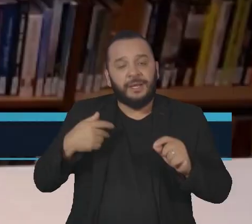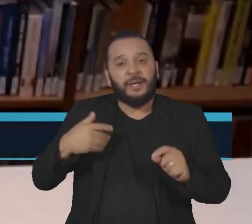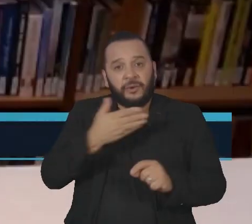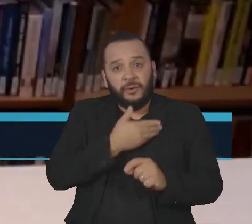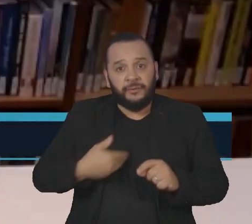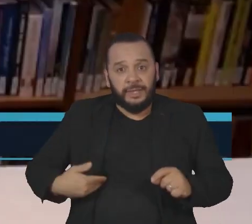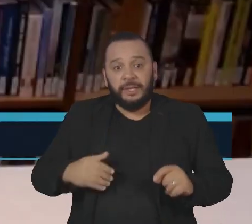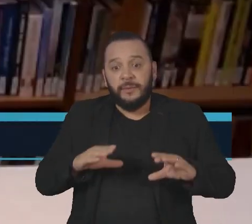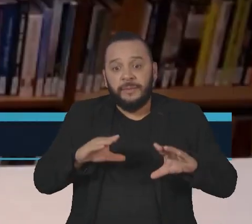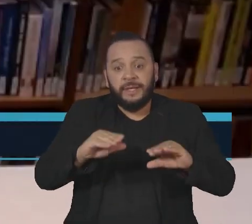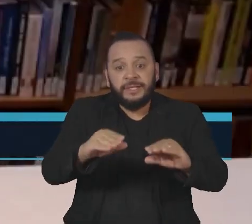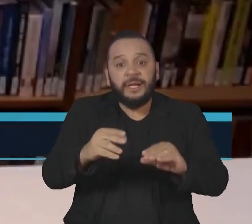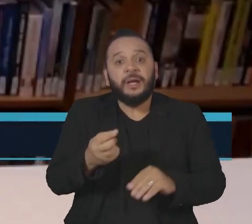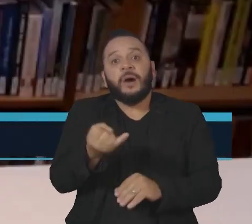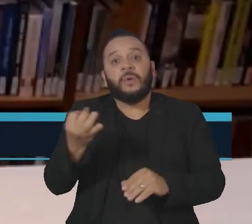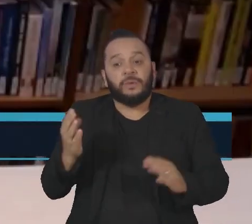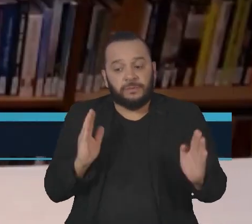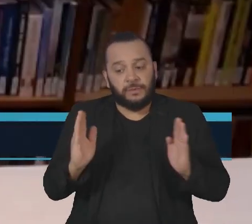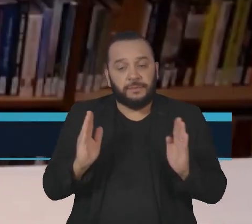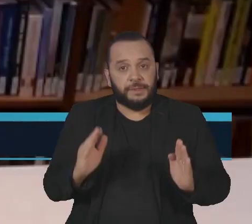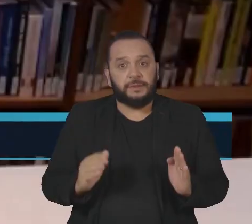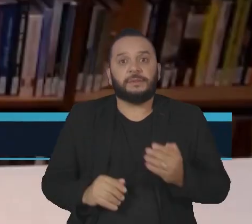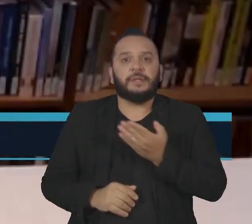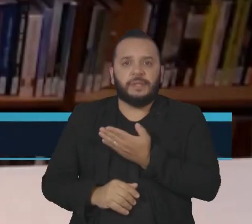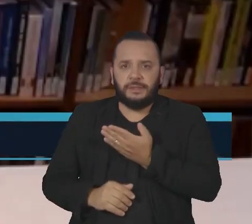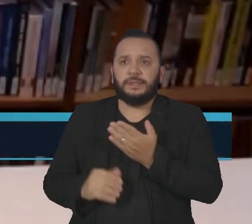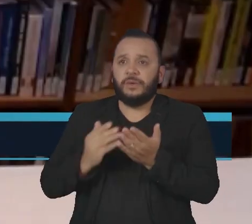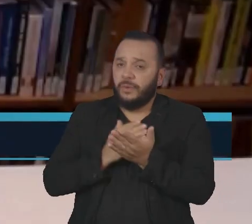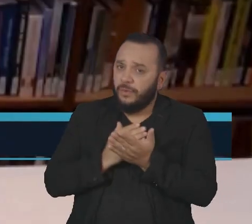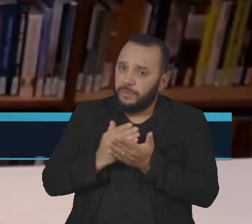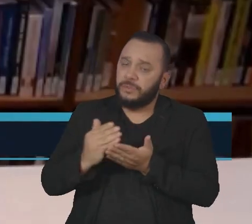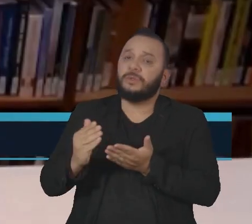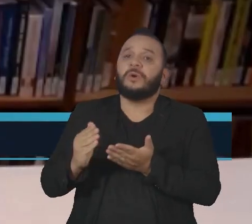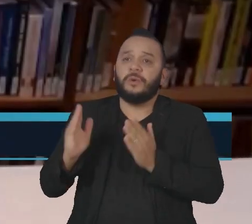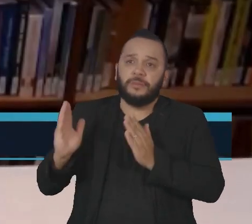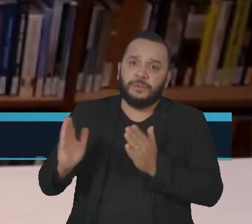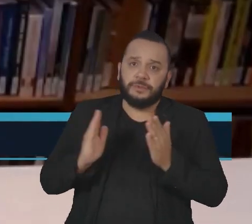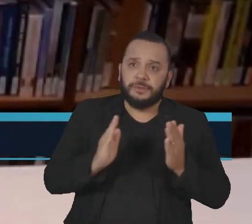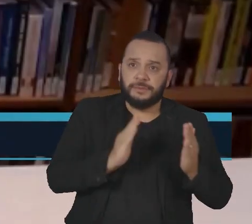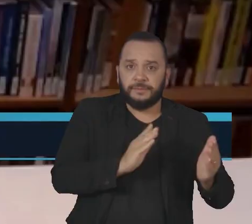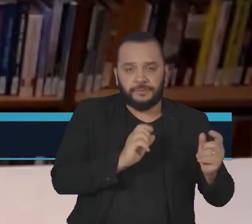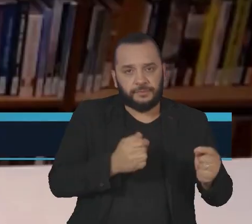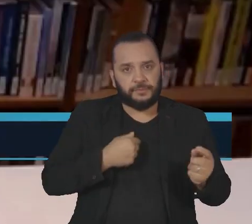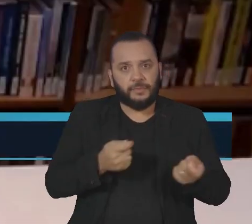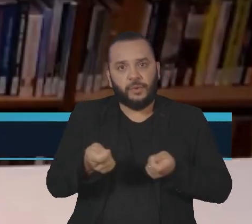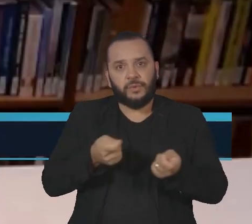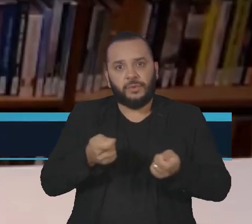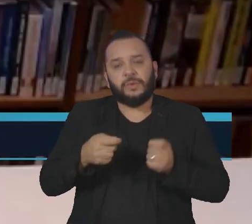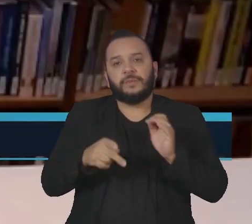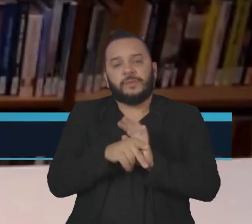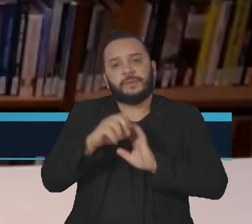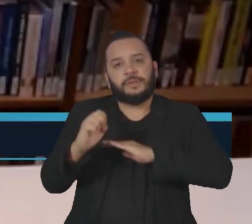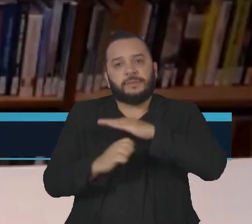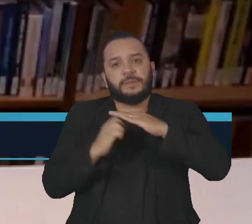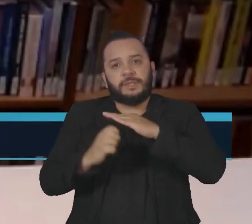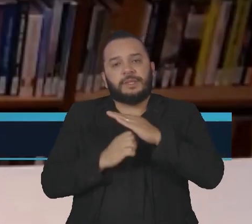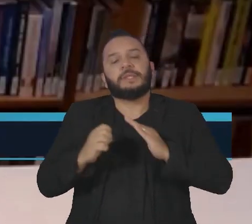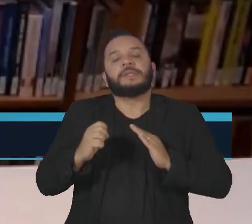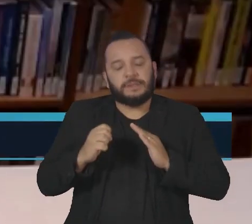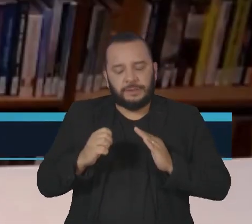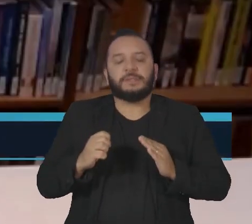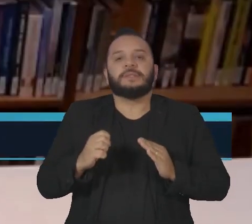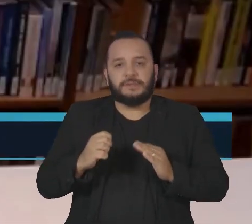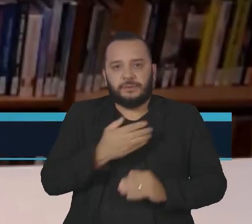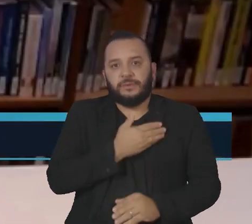mas é com ele que se inaugura o processo de controle das estatais. Foi criada a Secretaria de Controle